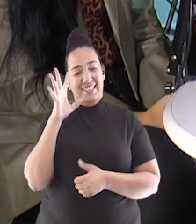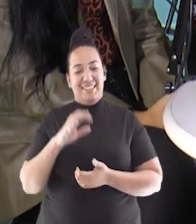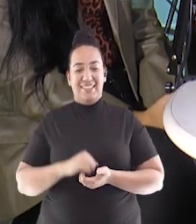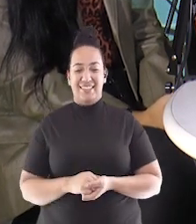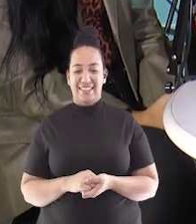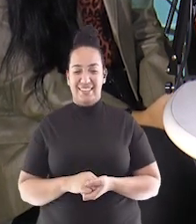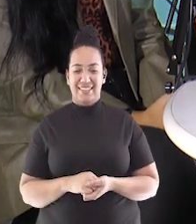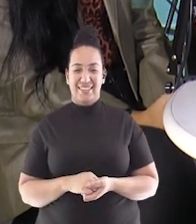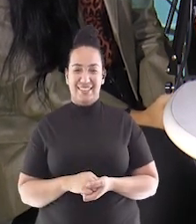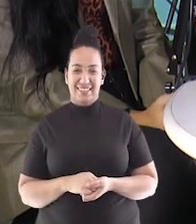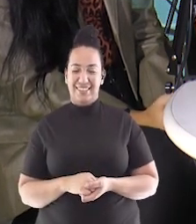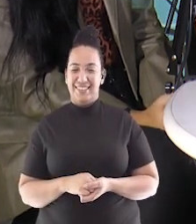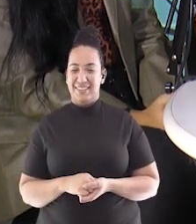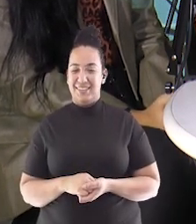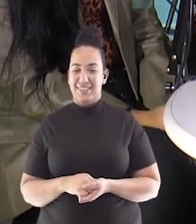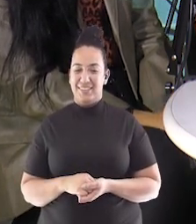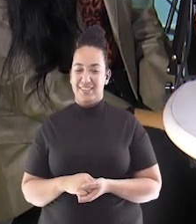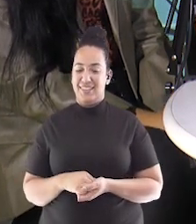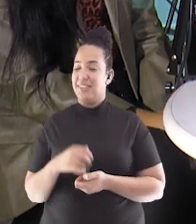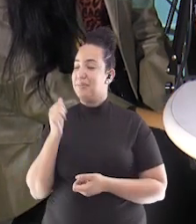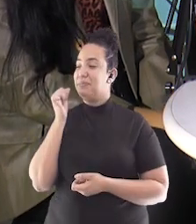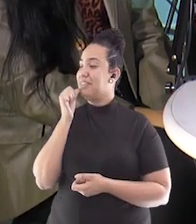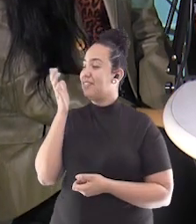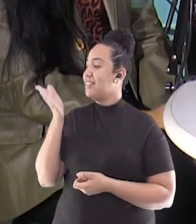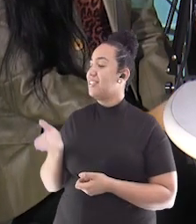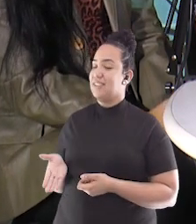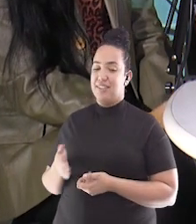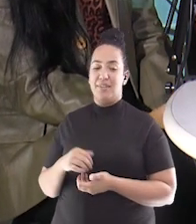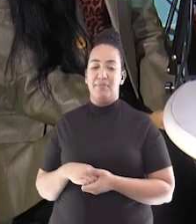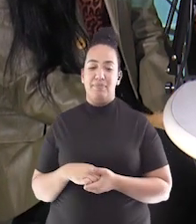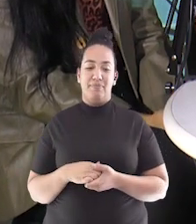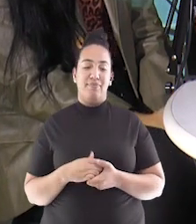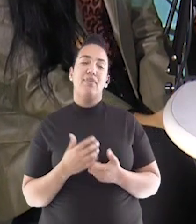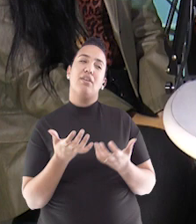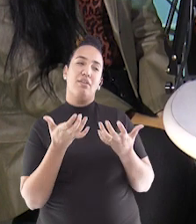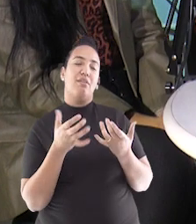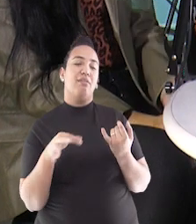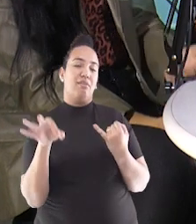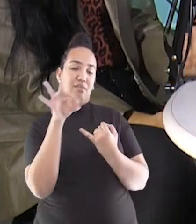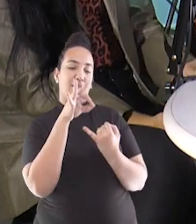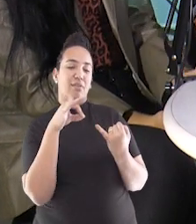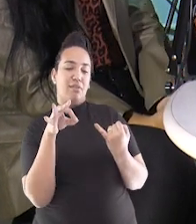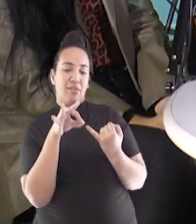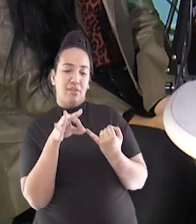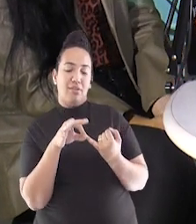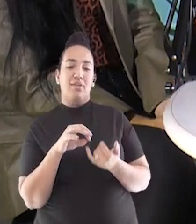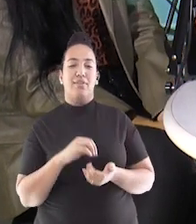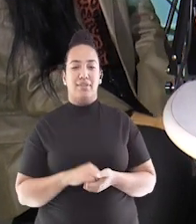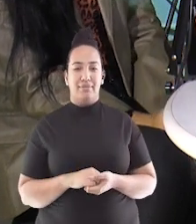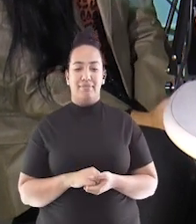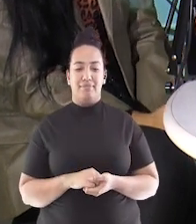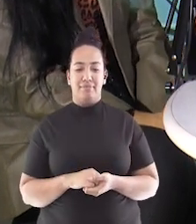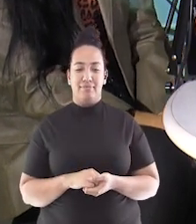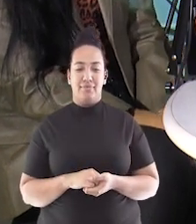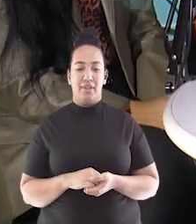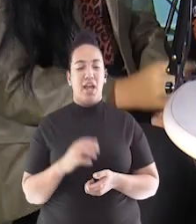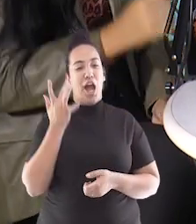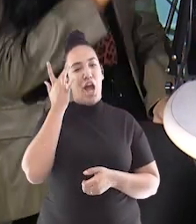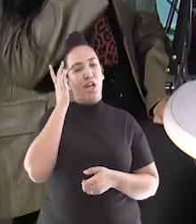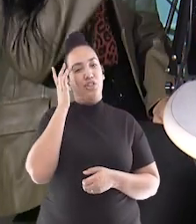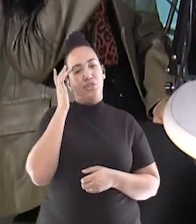certo. Amo, errado não tá. Tá E certo. você? Eu queria entrar no IFES. Você né? quer? Qualquer um, né, quer entrar no